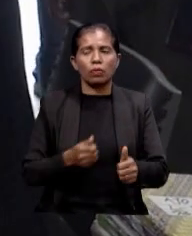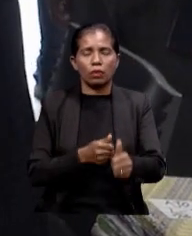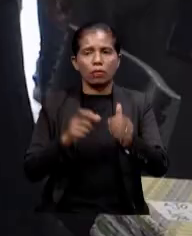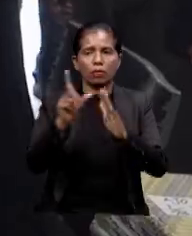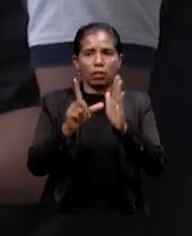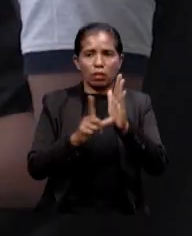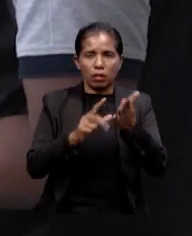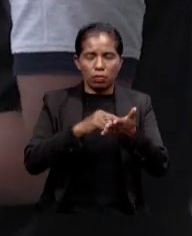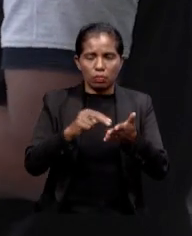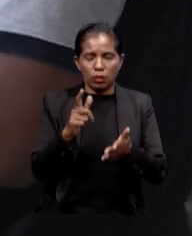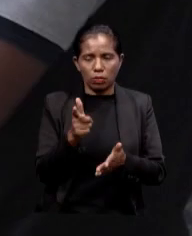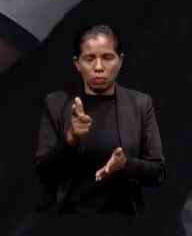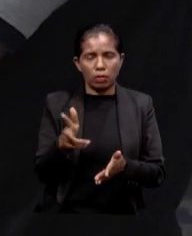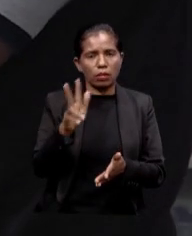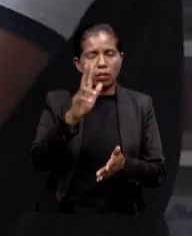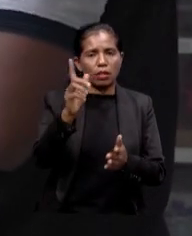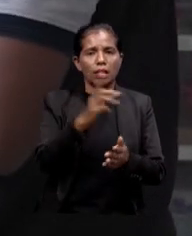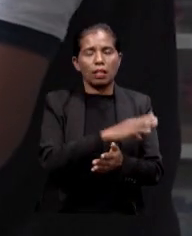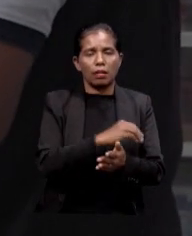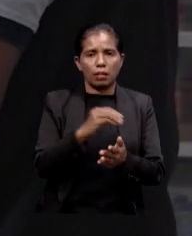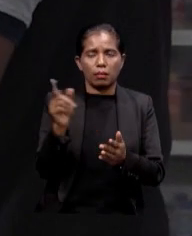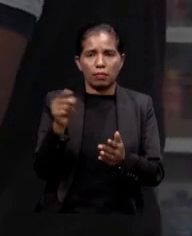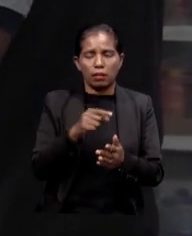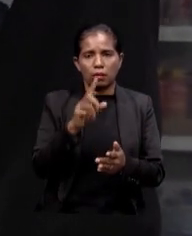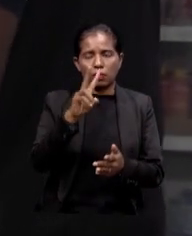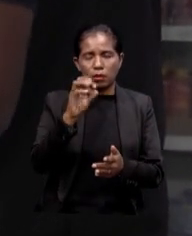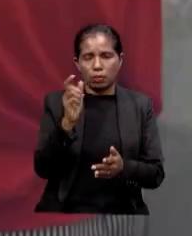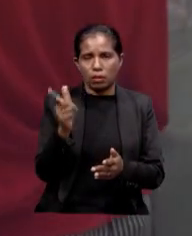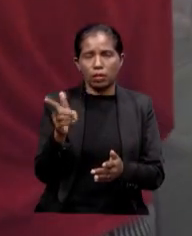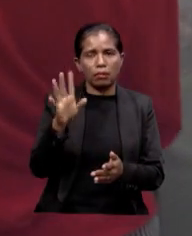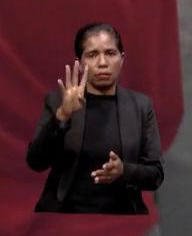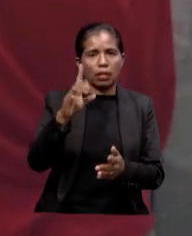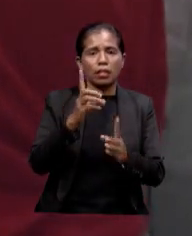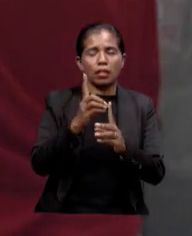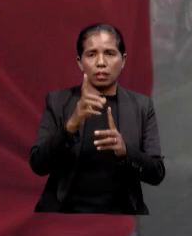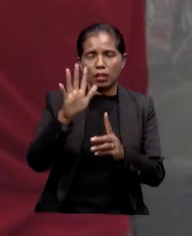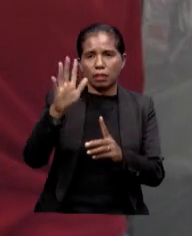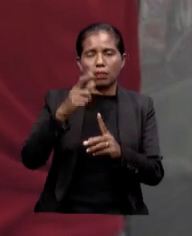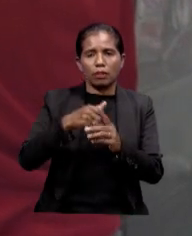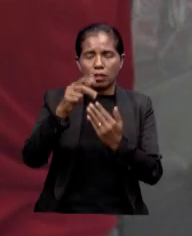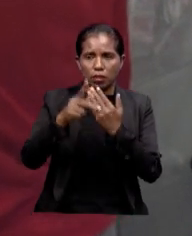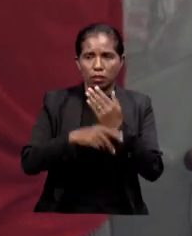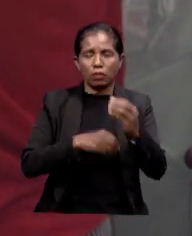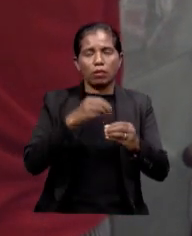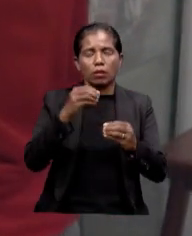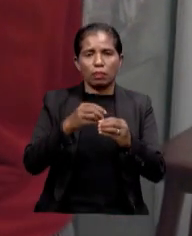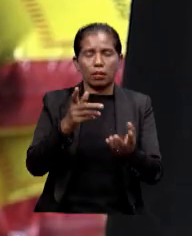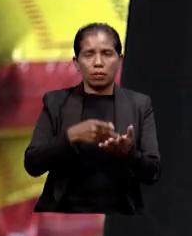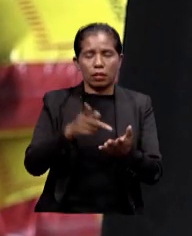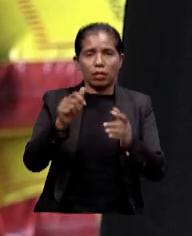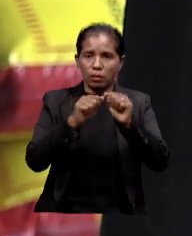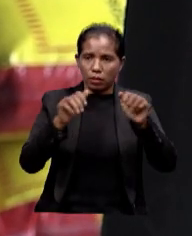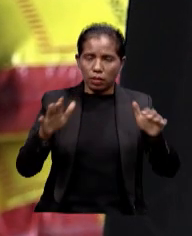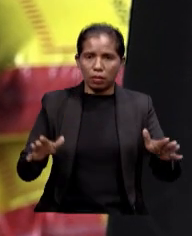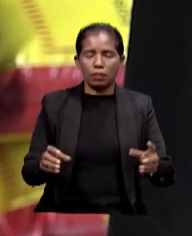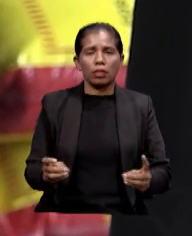número Ranulo Recintol, barra Rihurua Sia, Loron Lima, Fulan Agosto, con a barezime infração administrativa